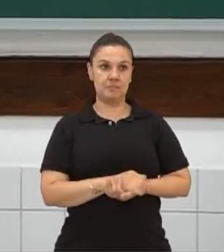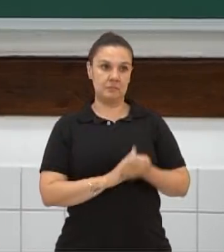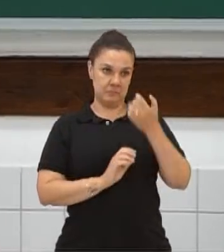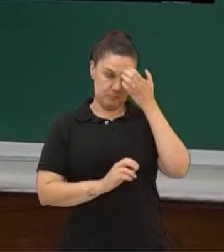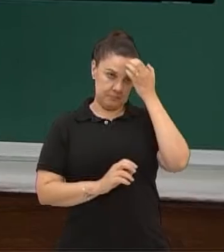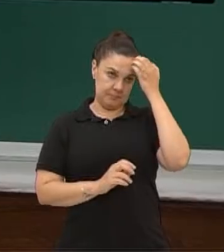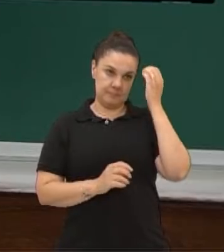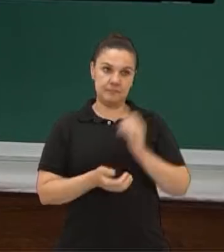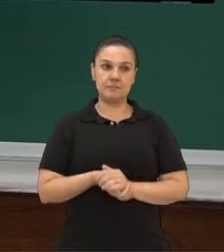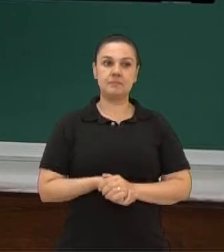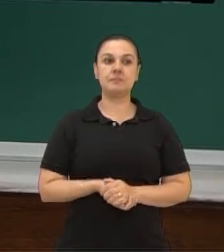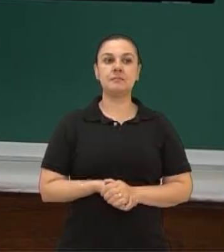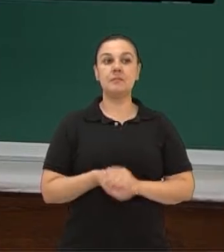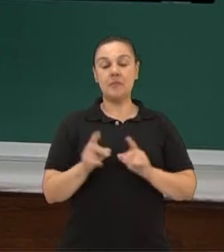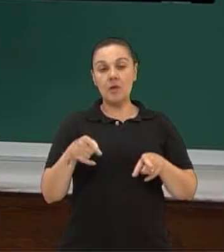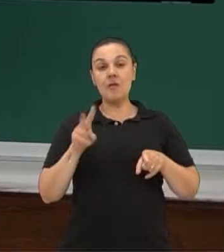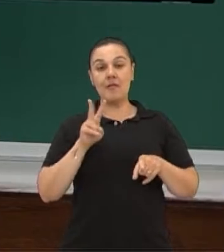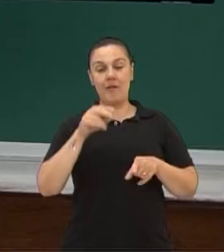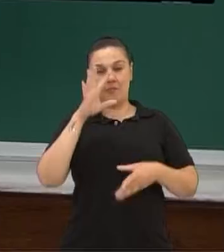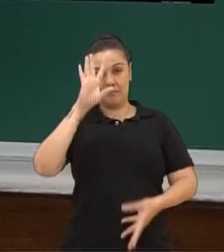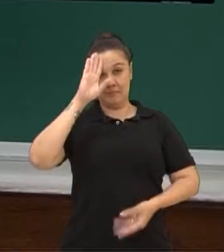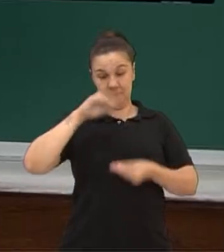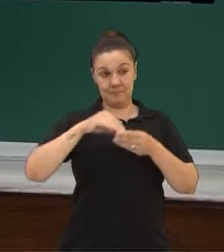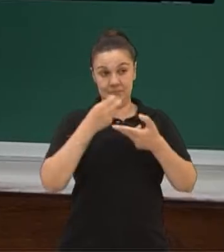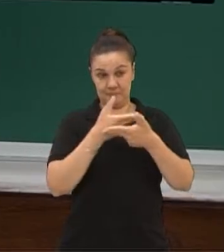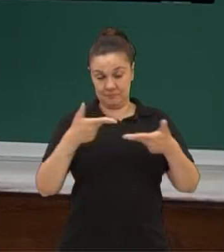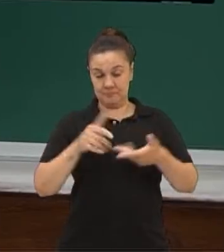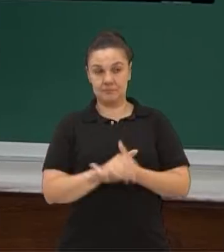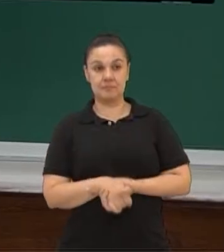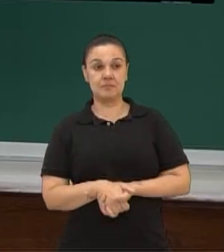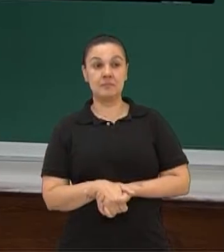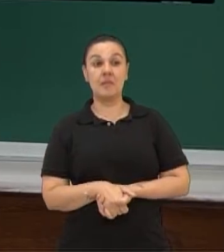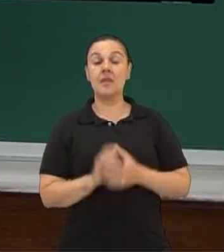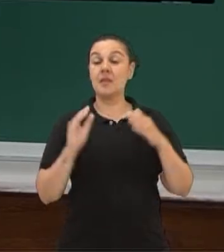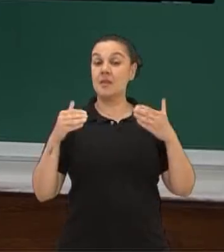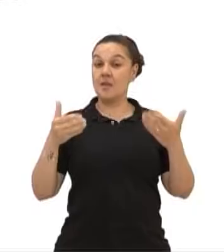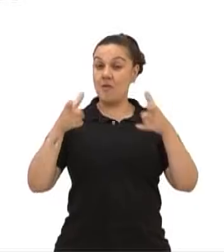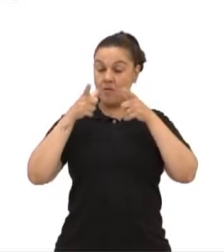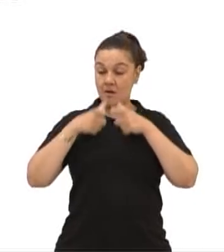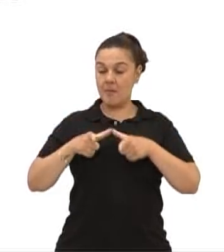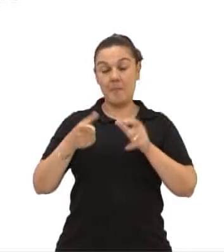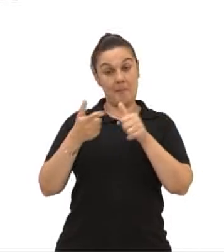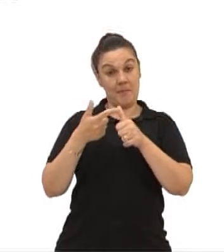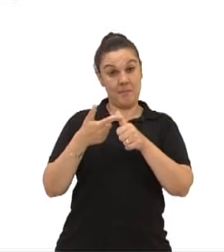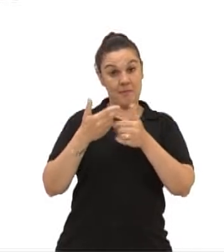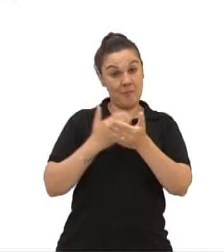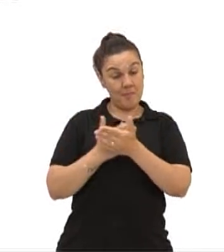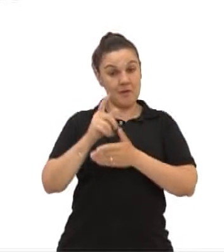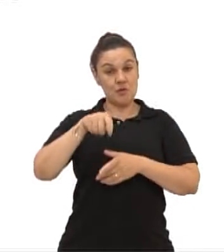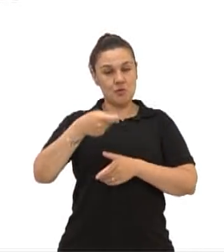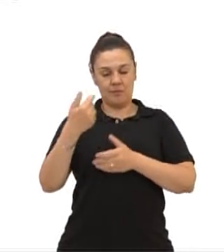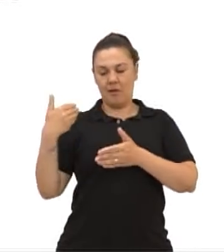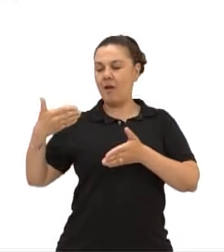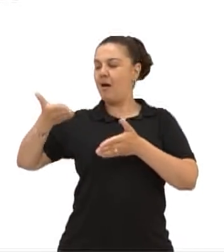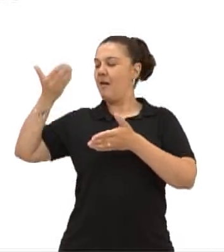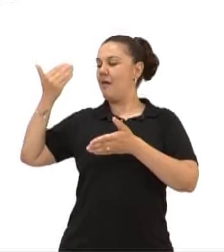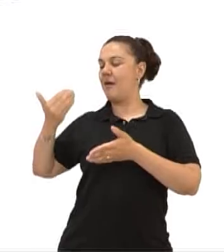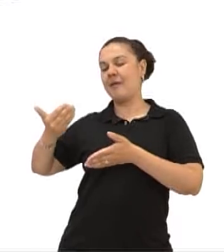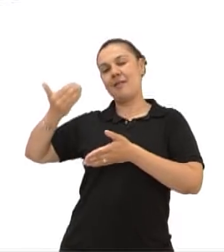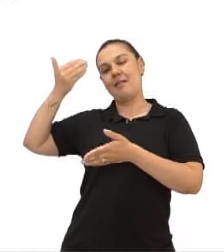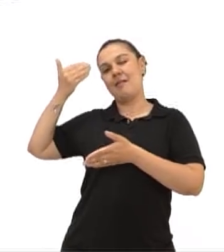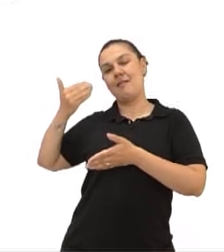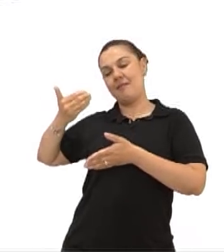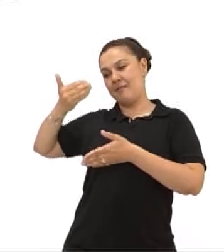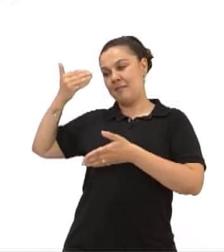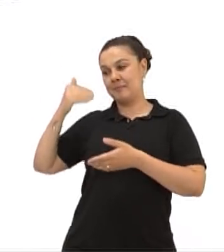vamos aí, durante essa aula, tentar entender e responder essas duas perguntinhas. Mas antes, nós vamos agora começar lá do início, nos